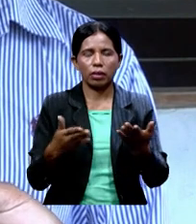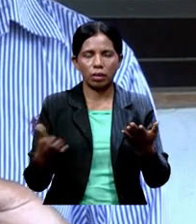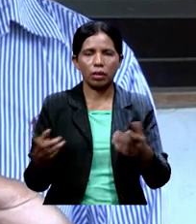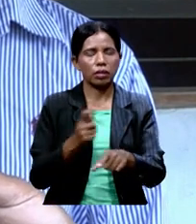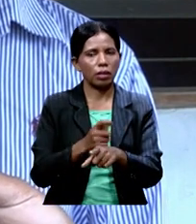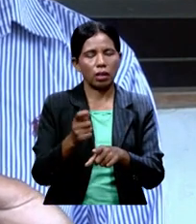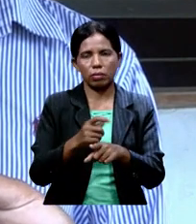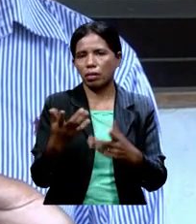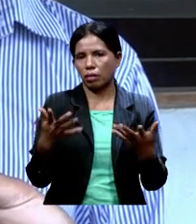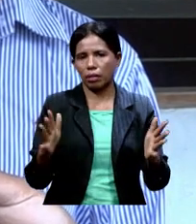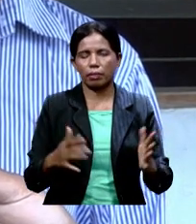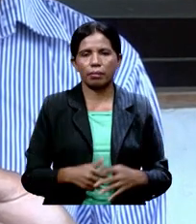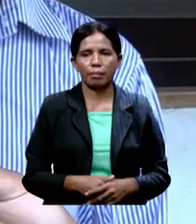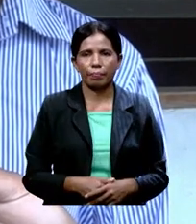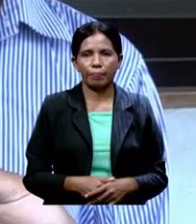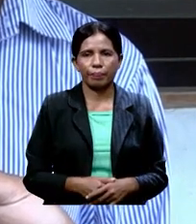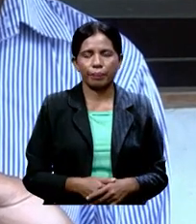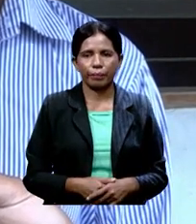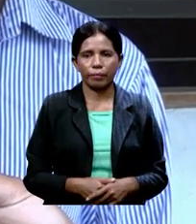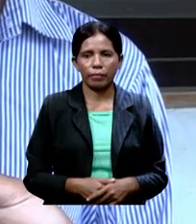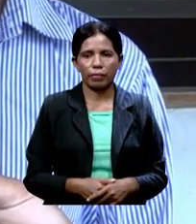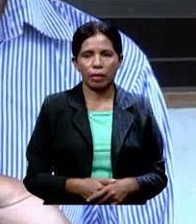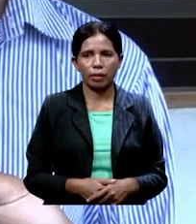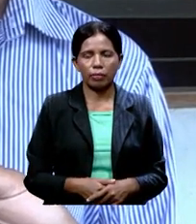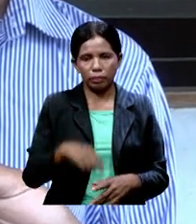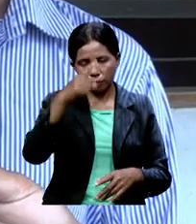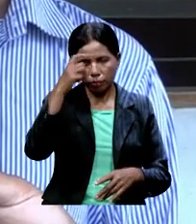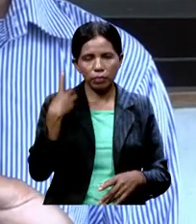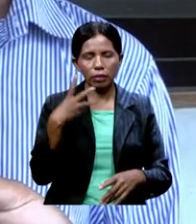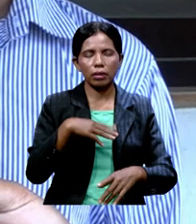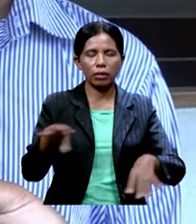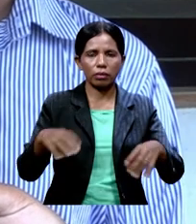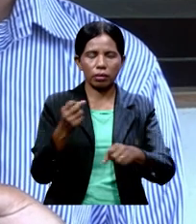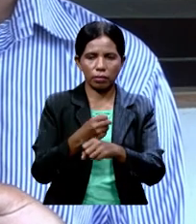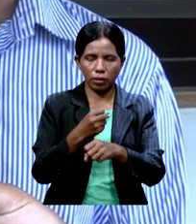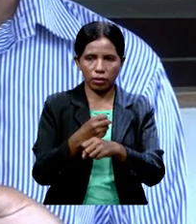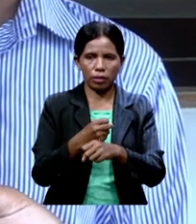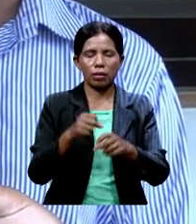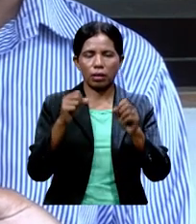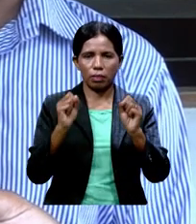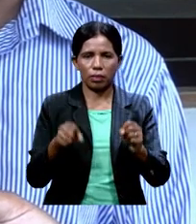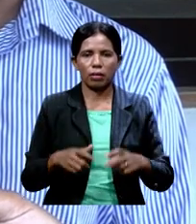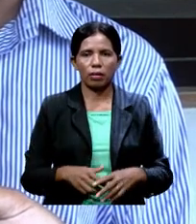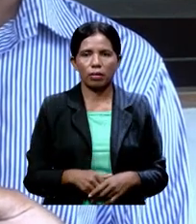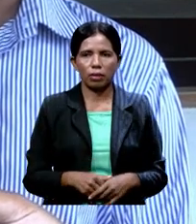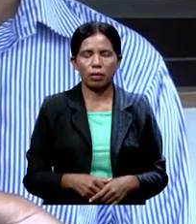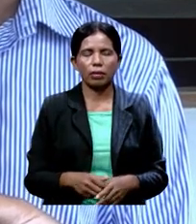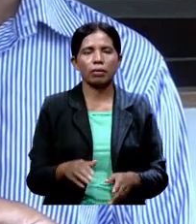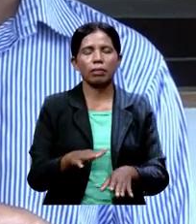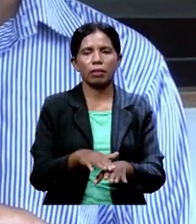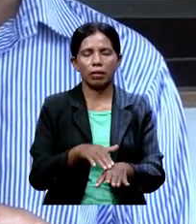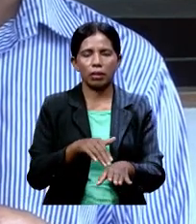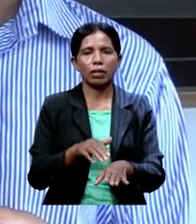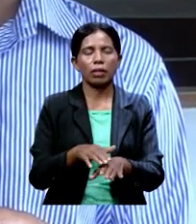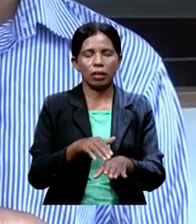né. Também né, mas tá esforço, esforço não para né, bele, nem